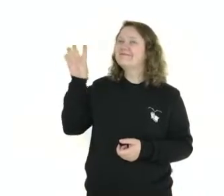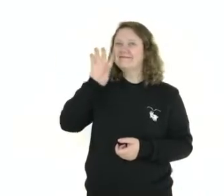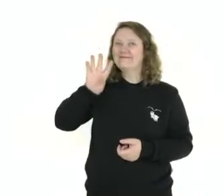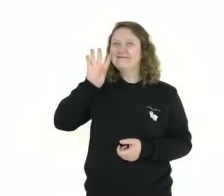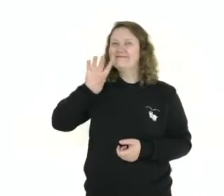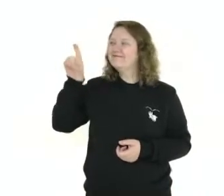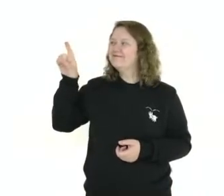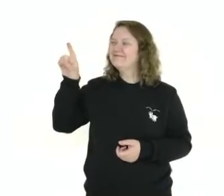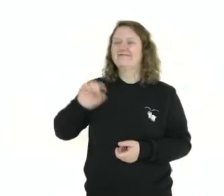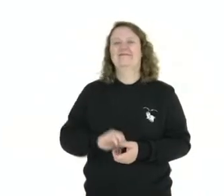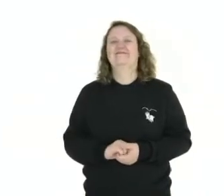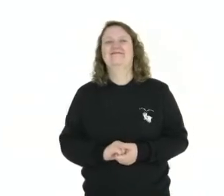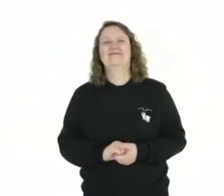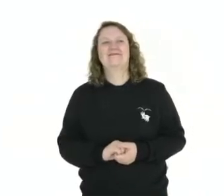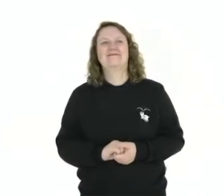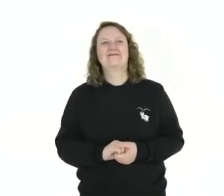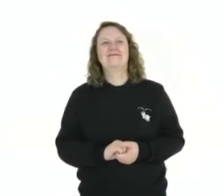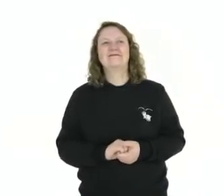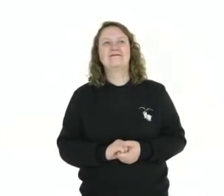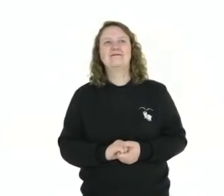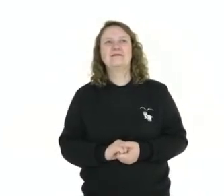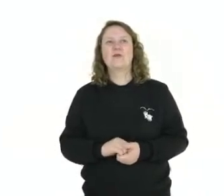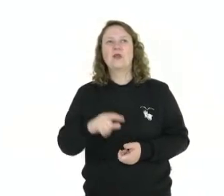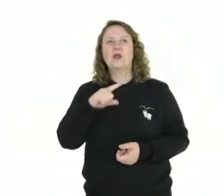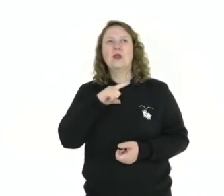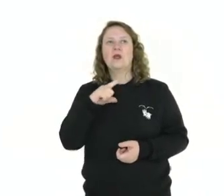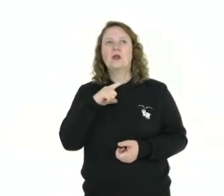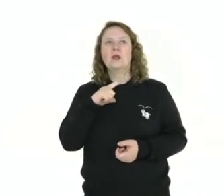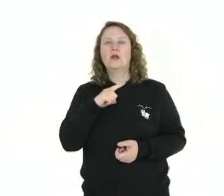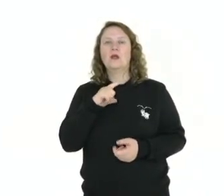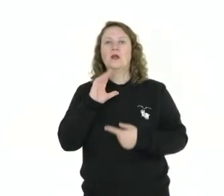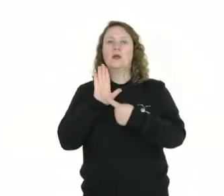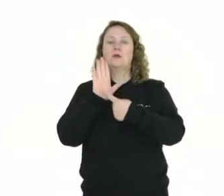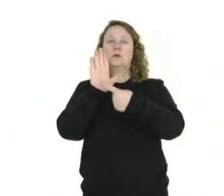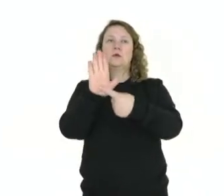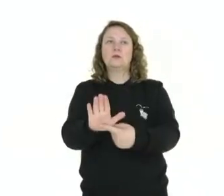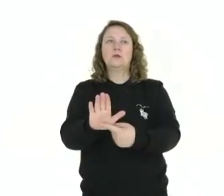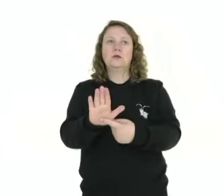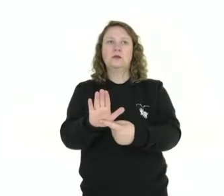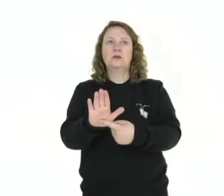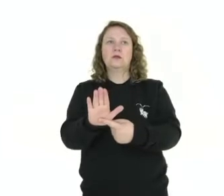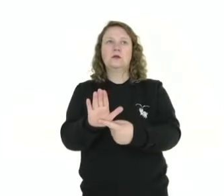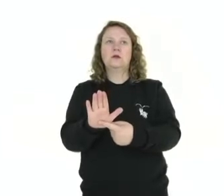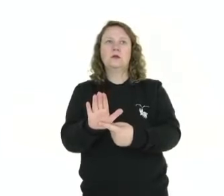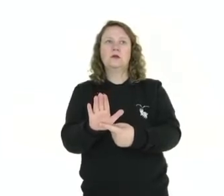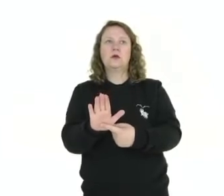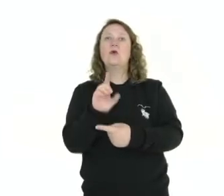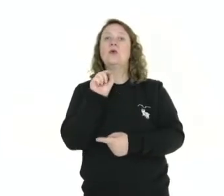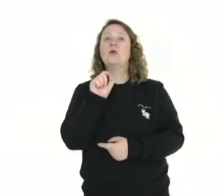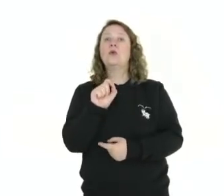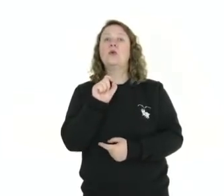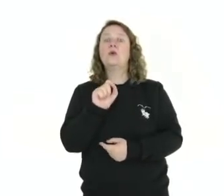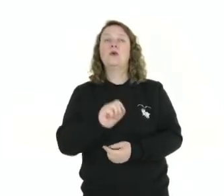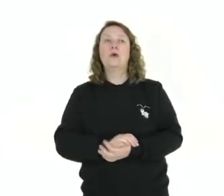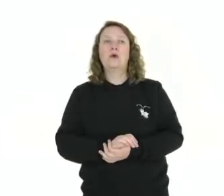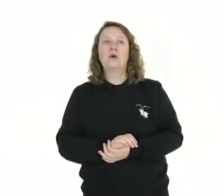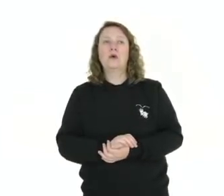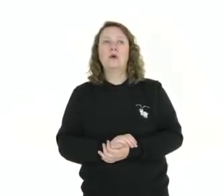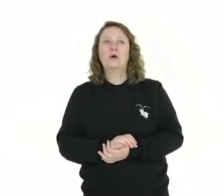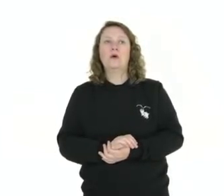Muito bem. Estão aqui mostrando para nós, está aqui mostrando para nós, né,